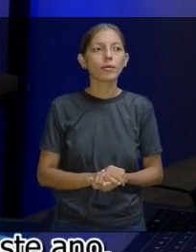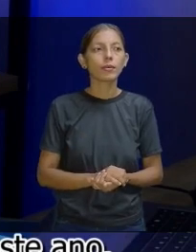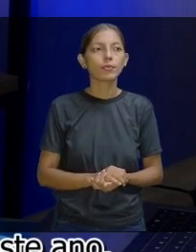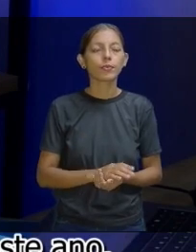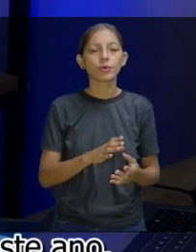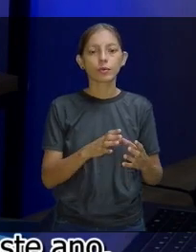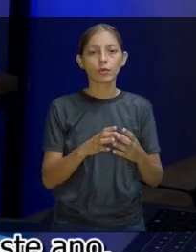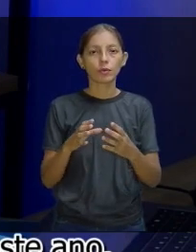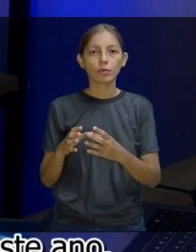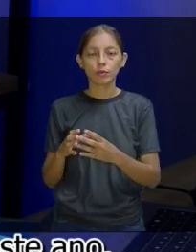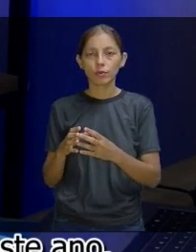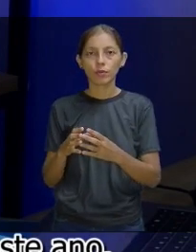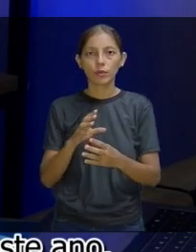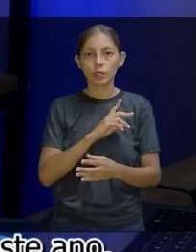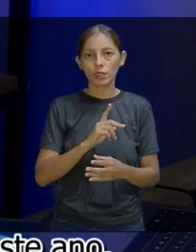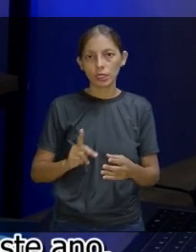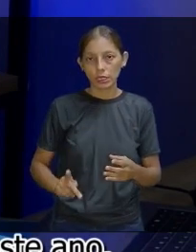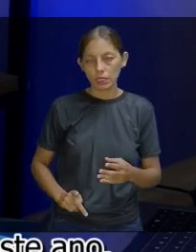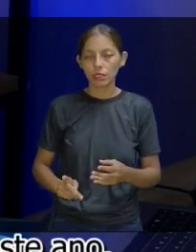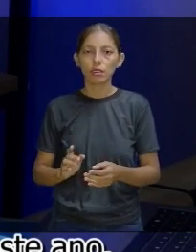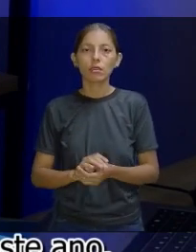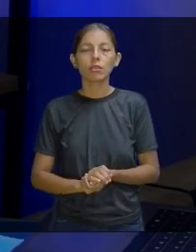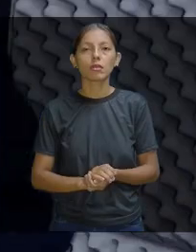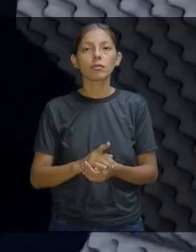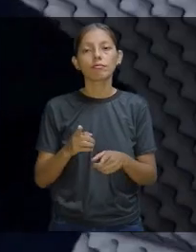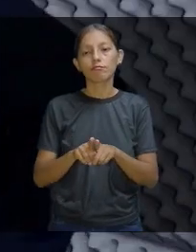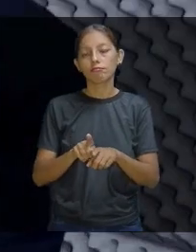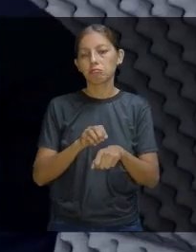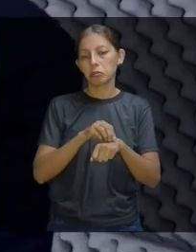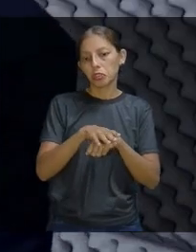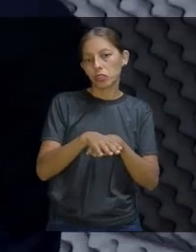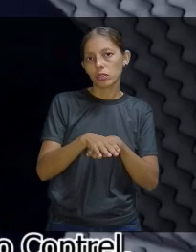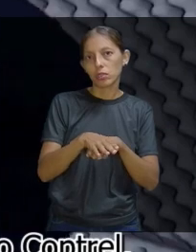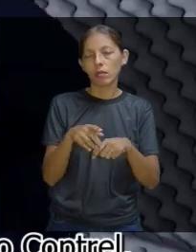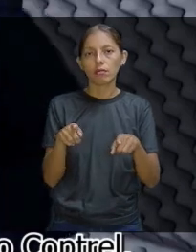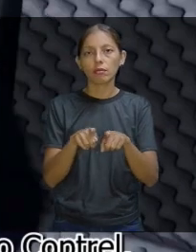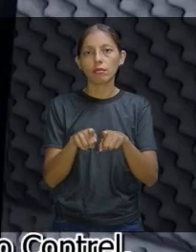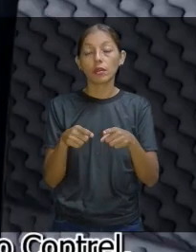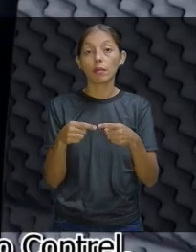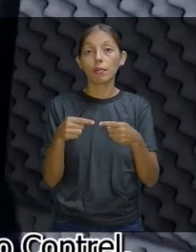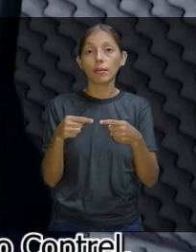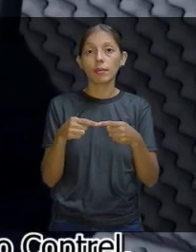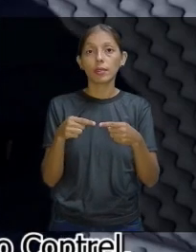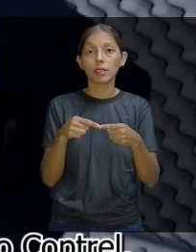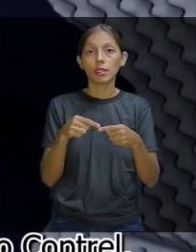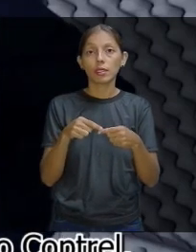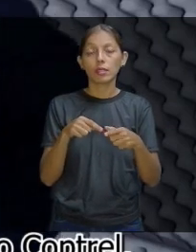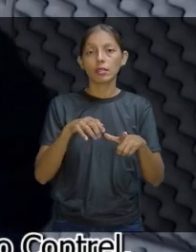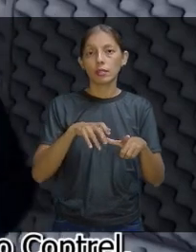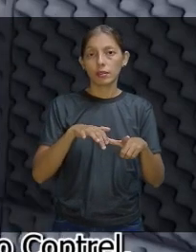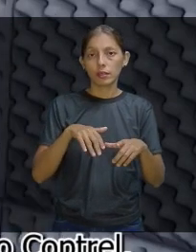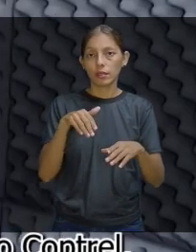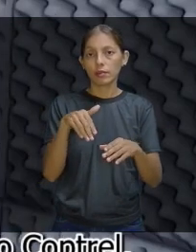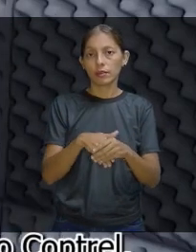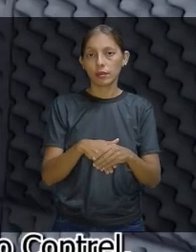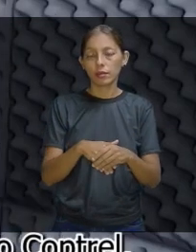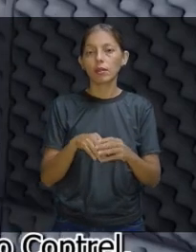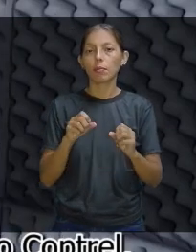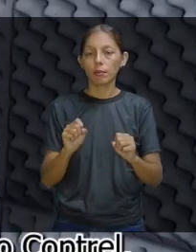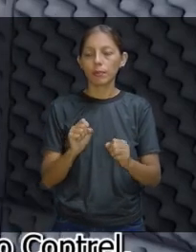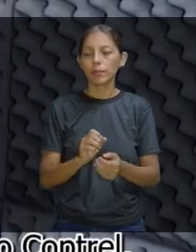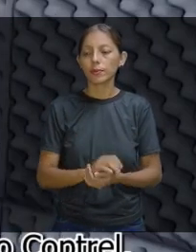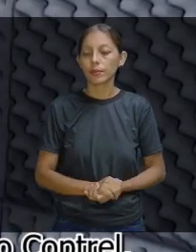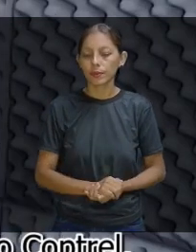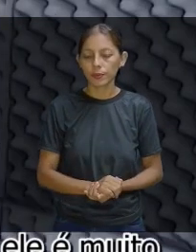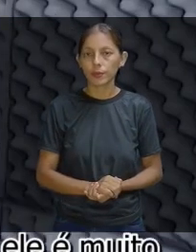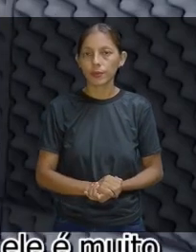a contribuição que ele poderá deixar para as eleições deste ano. Sim. Então, já indo para a reta final, como você disse, sobre o